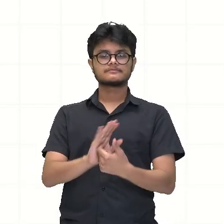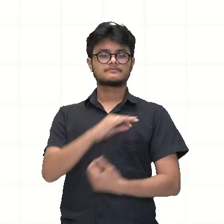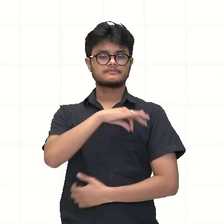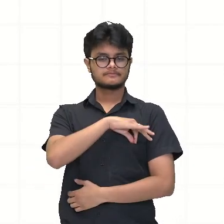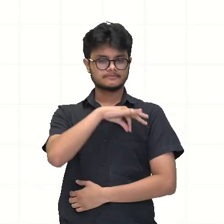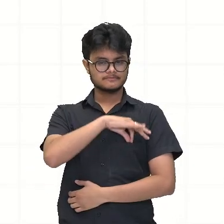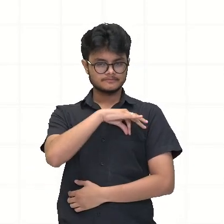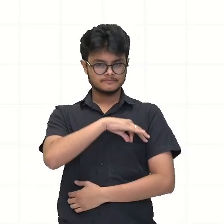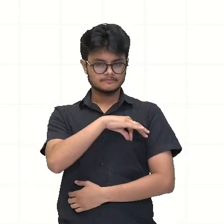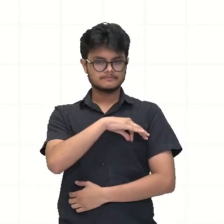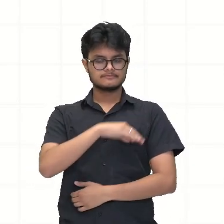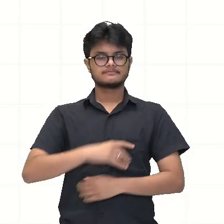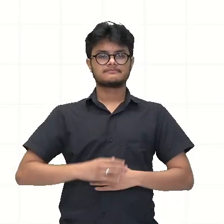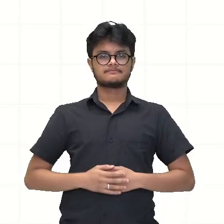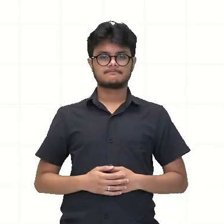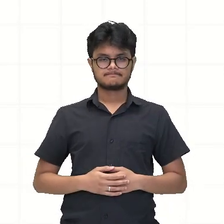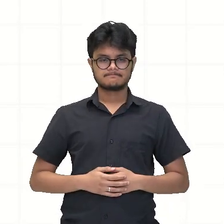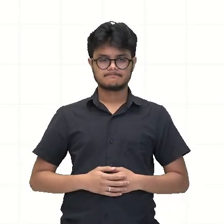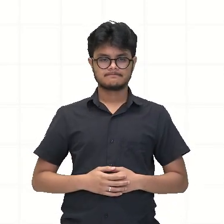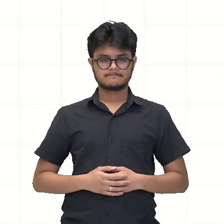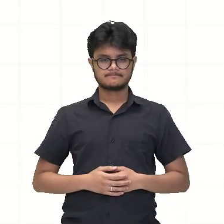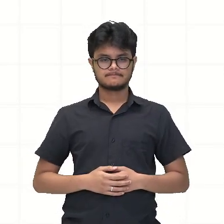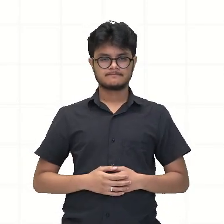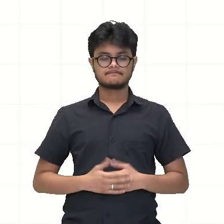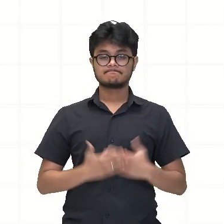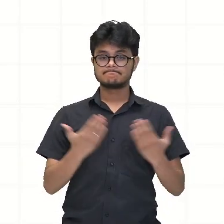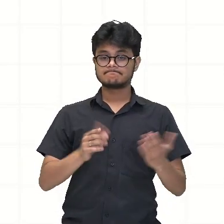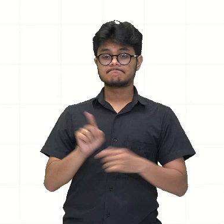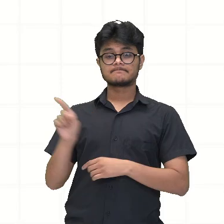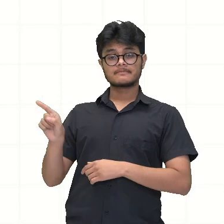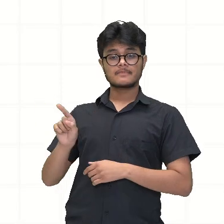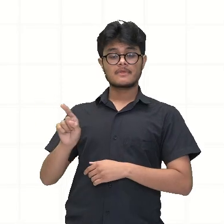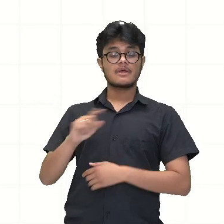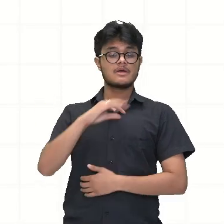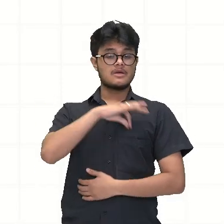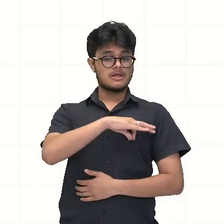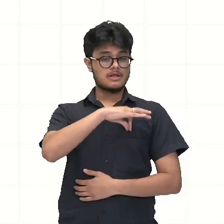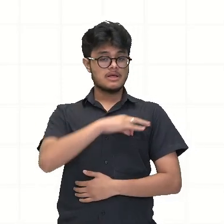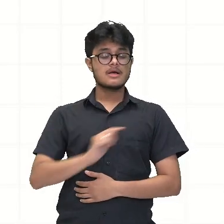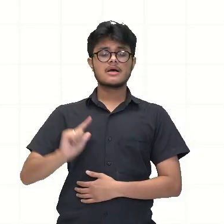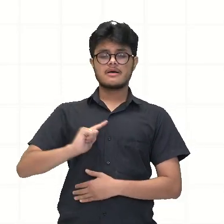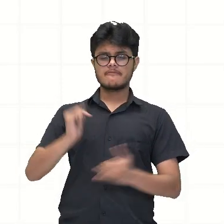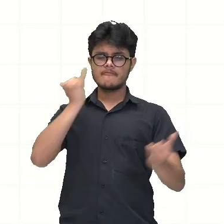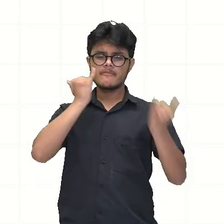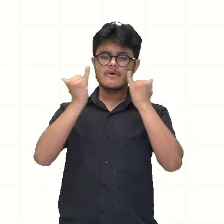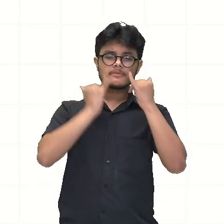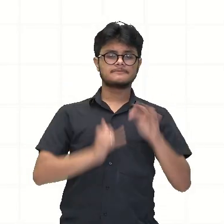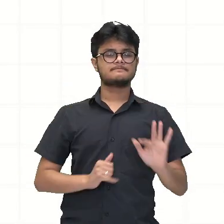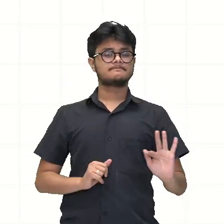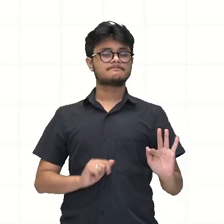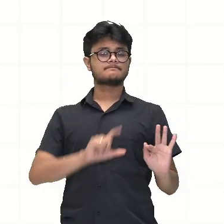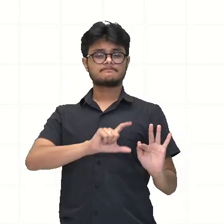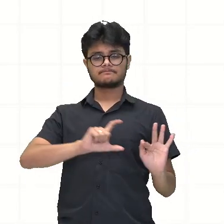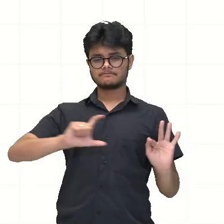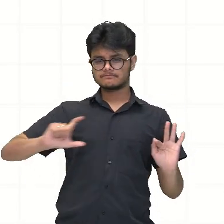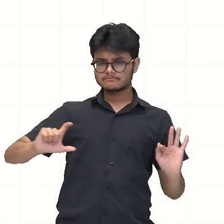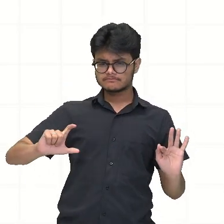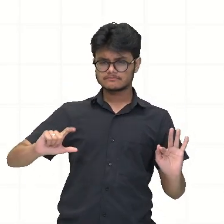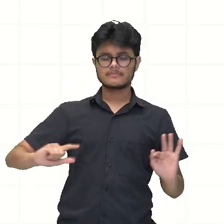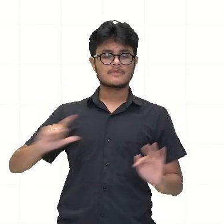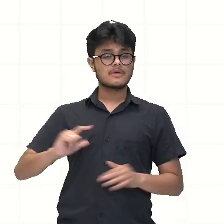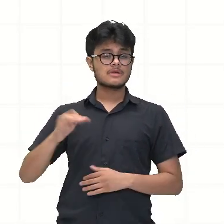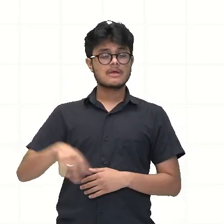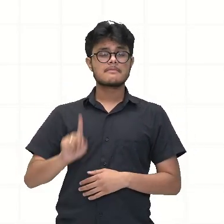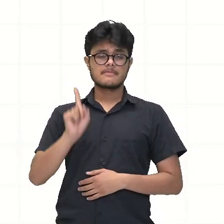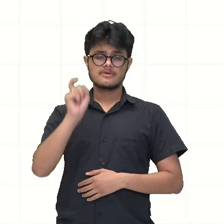cálculo do salário para cada funcionário. Ou seja, a questão já deu para a gente qual é a função. Eu sei que deve ficar difícil